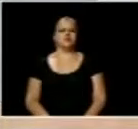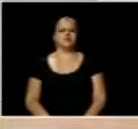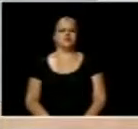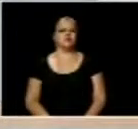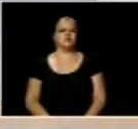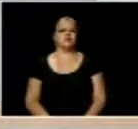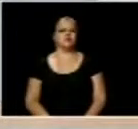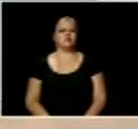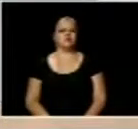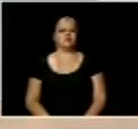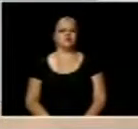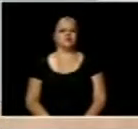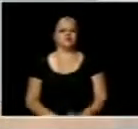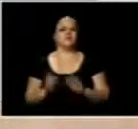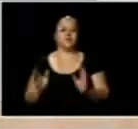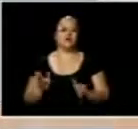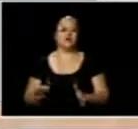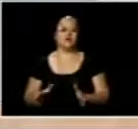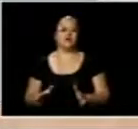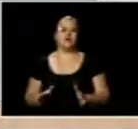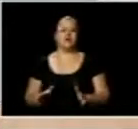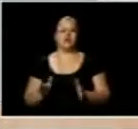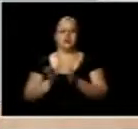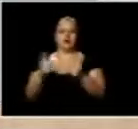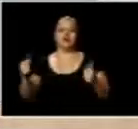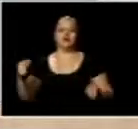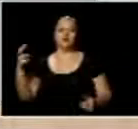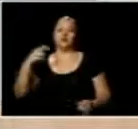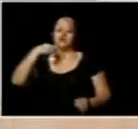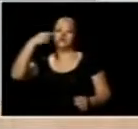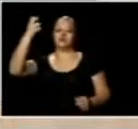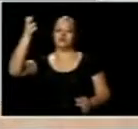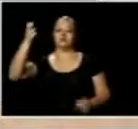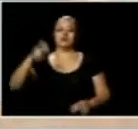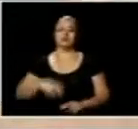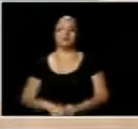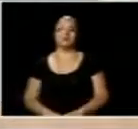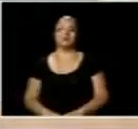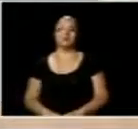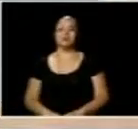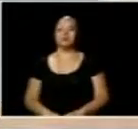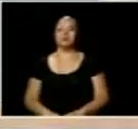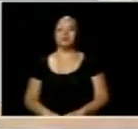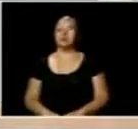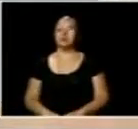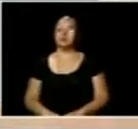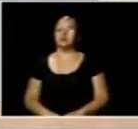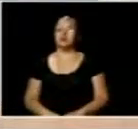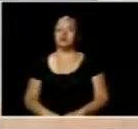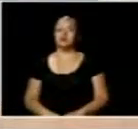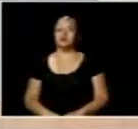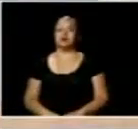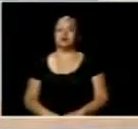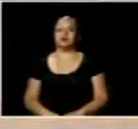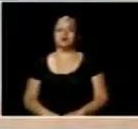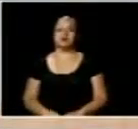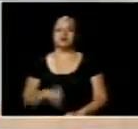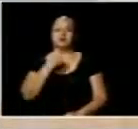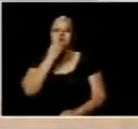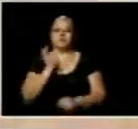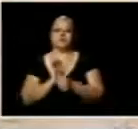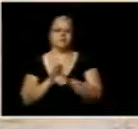Agora é verbal. Prefeito, é melhor ouvir do que ser surdo. O senhor escolhe. Um abraço, boa noite.